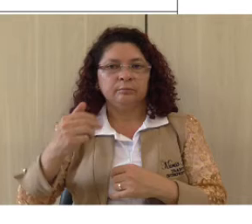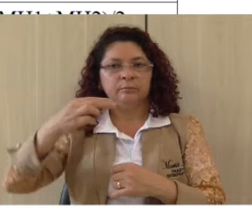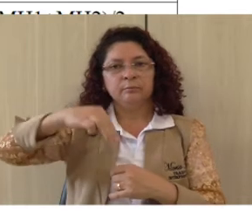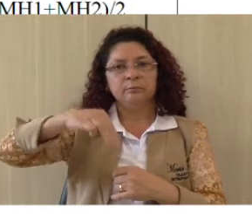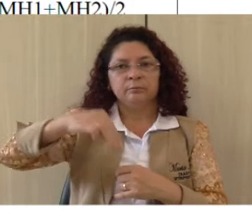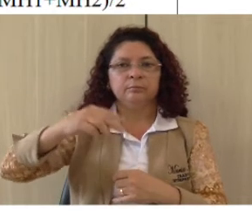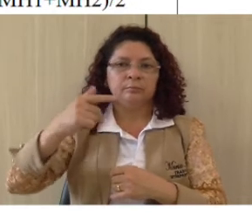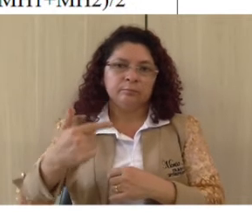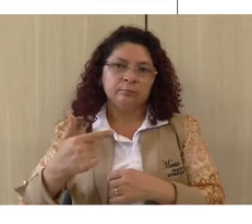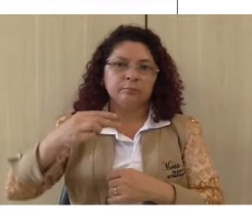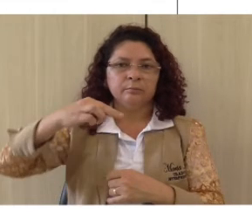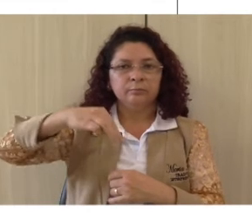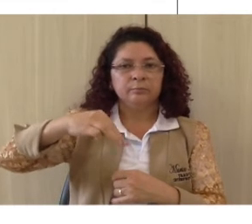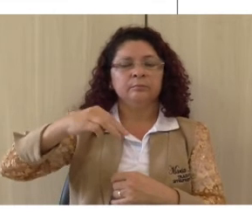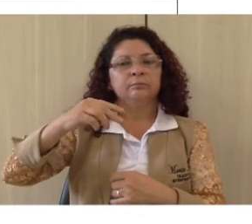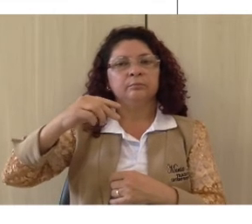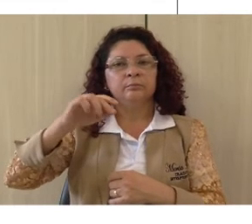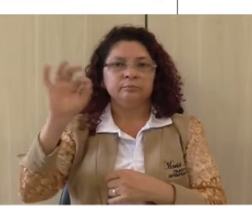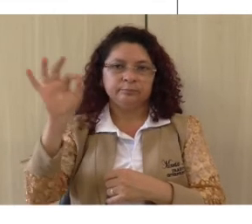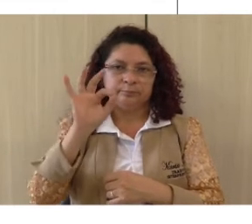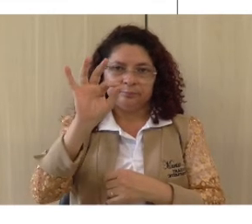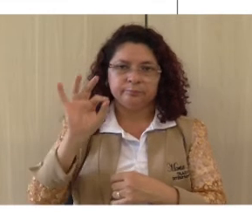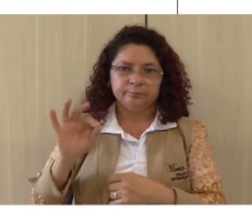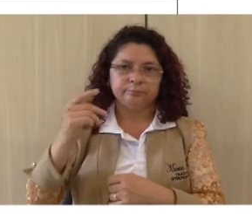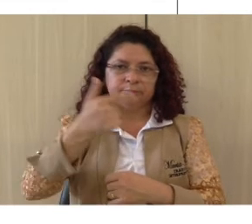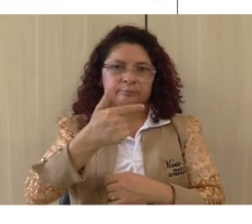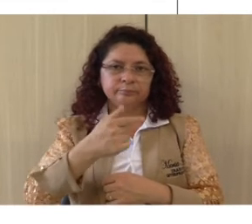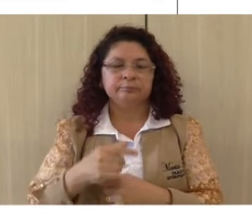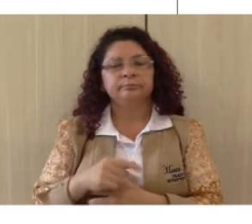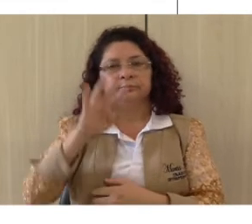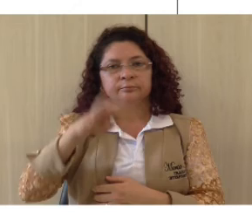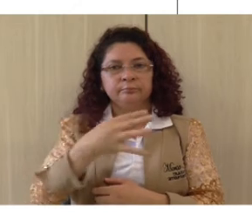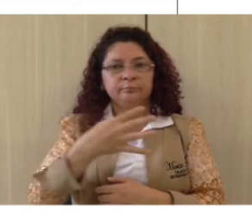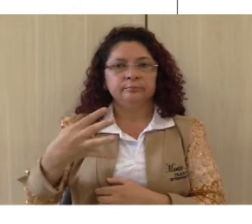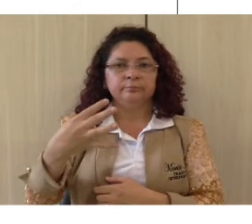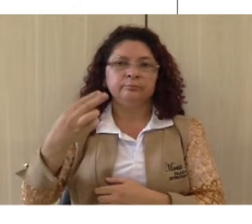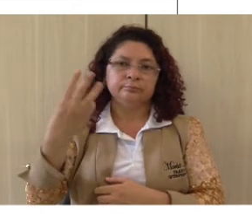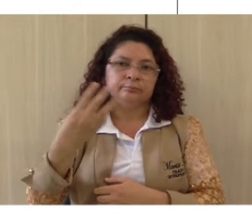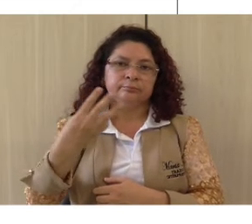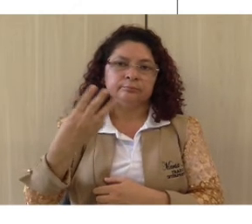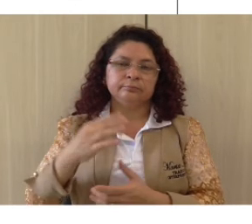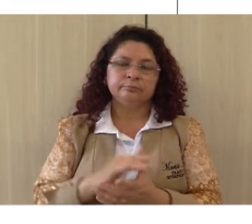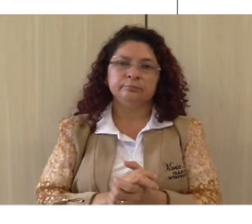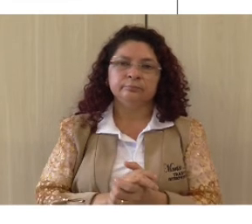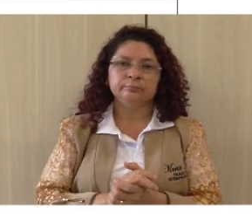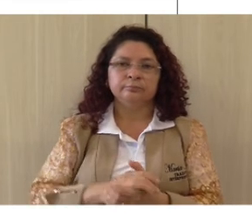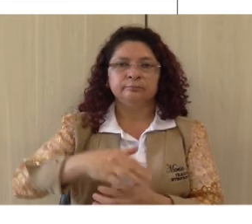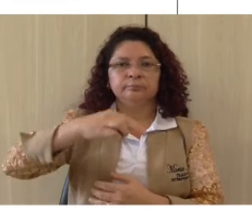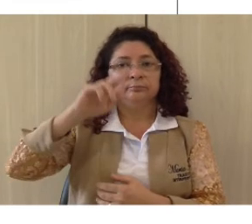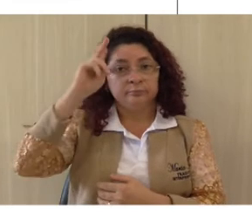mais MM2 dividido por 2. Na segunda coluna. Agora, na terceira coluna, média